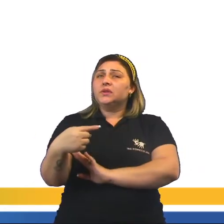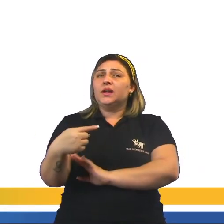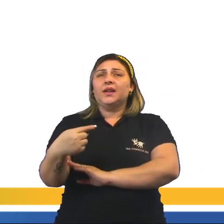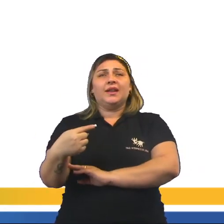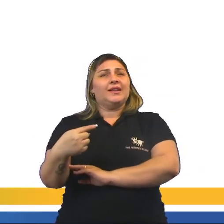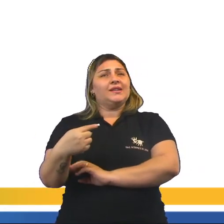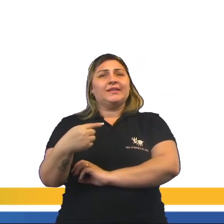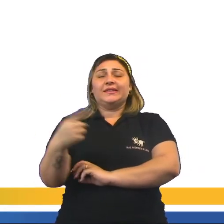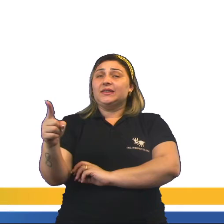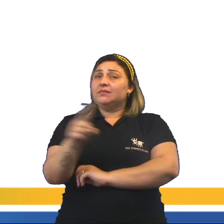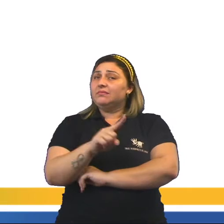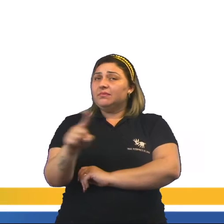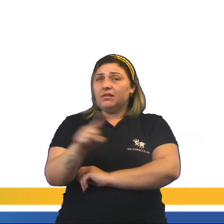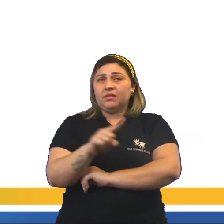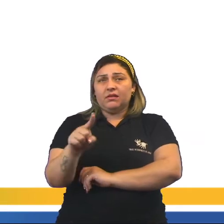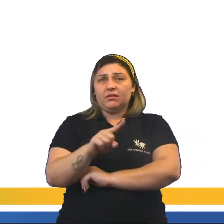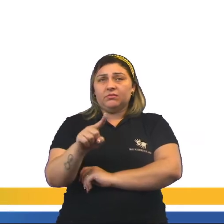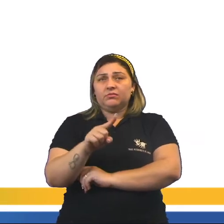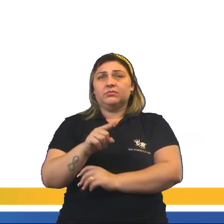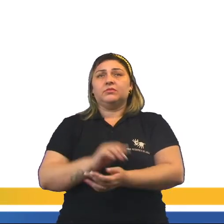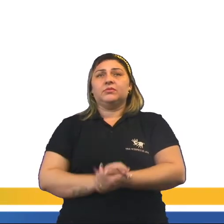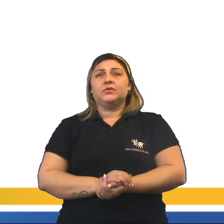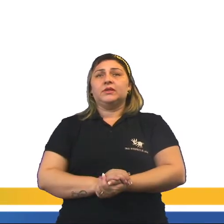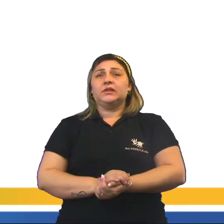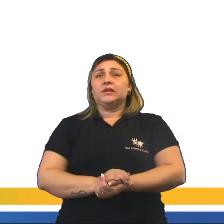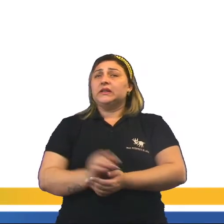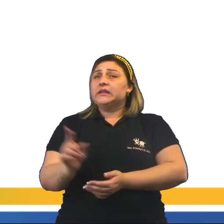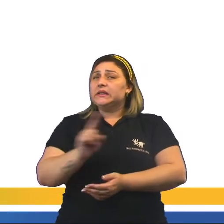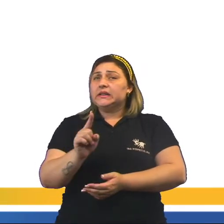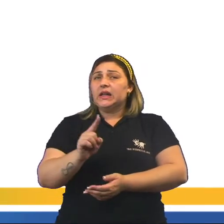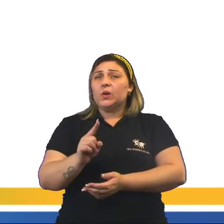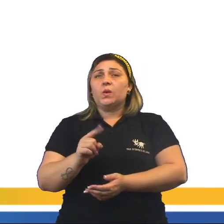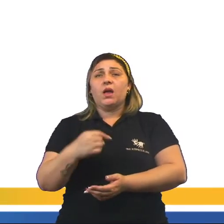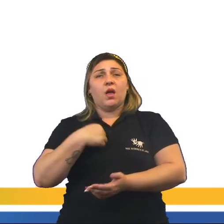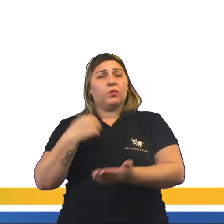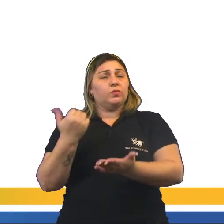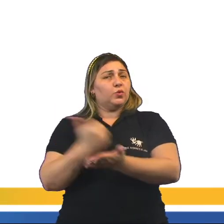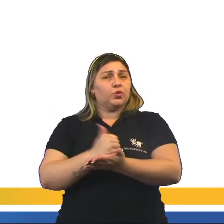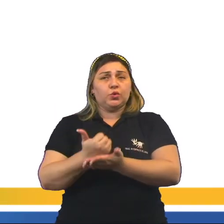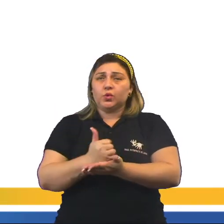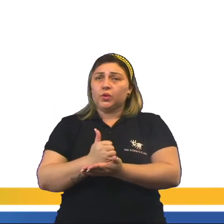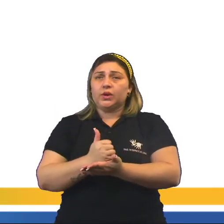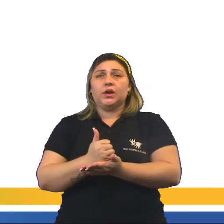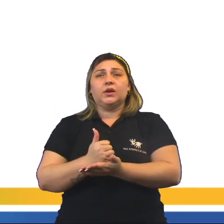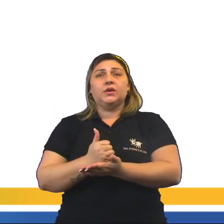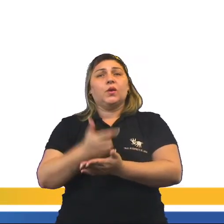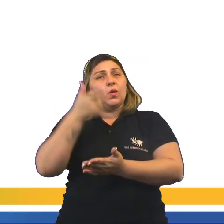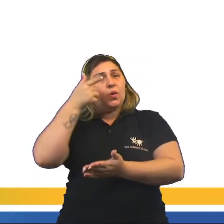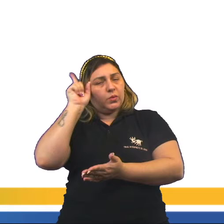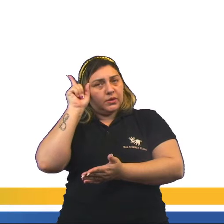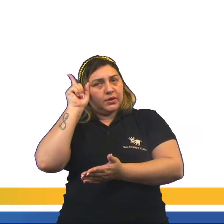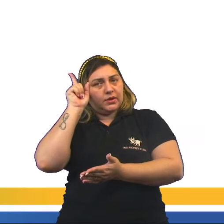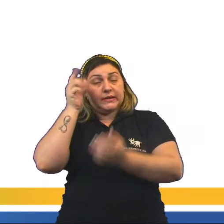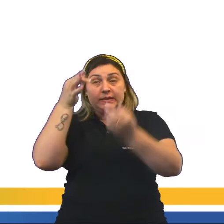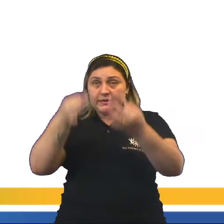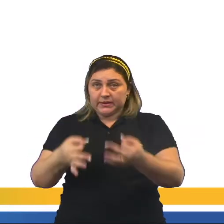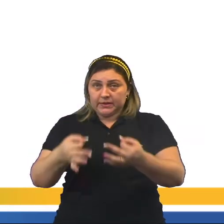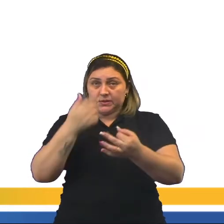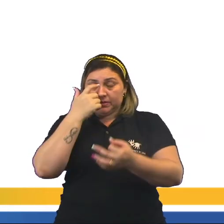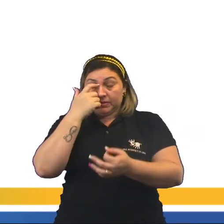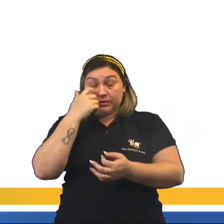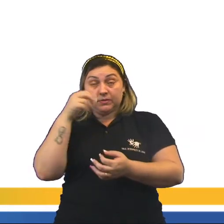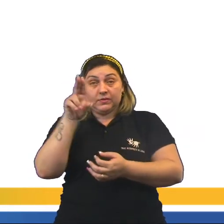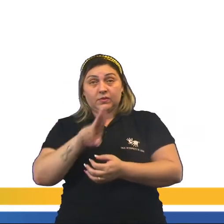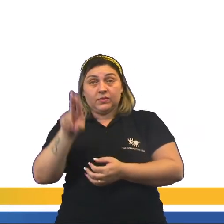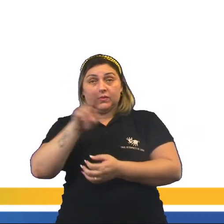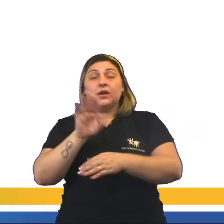No, I didn't play games yesterday. Não, eu não joguei jogos ontem, certo? Então, eu